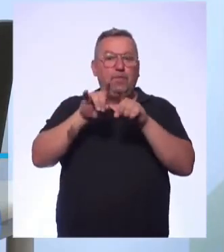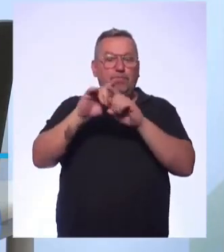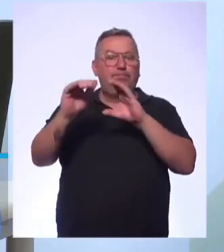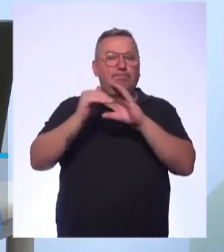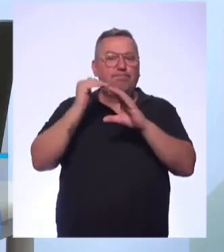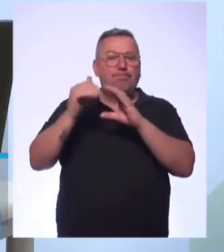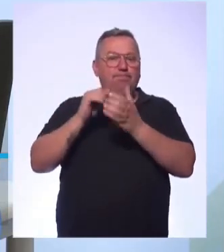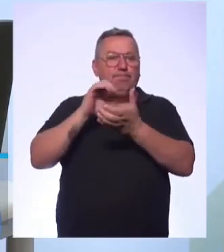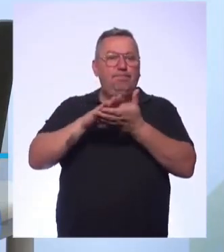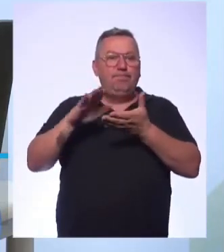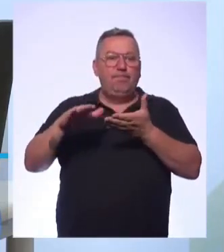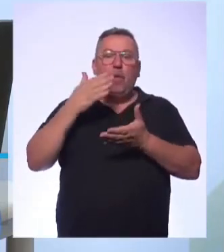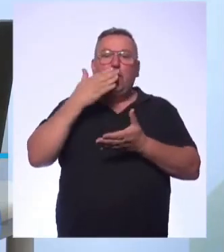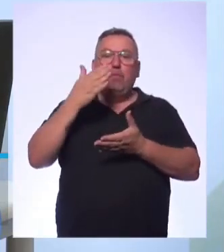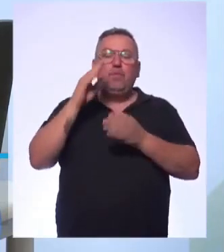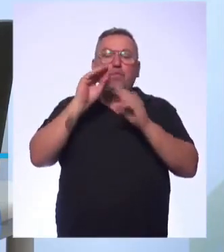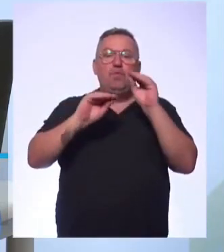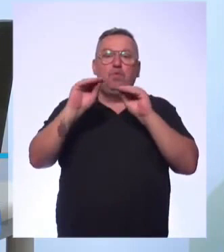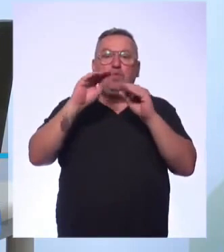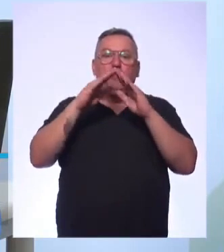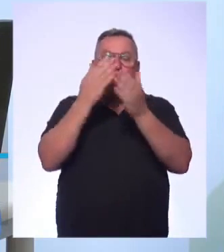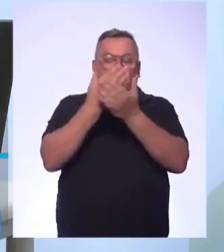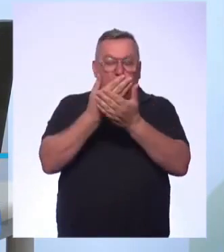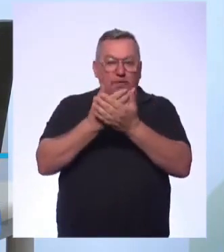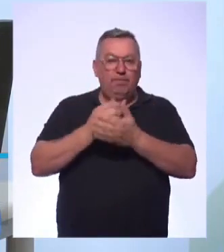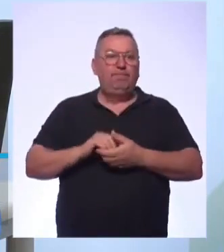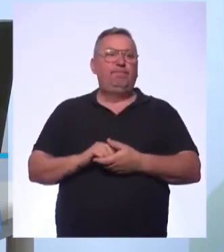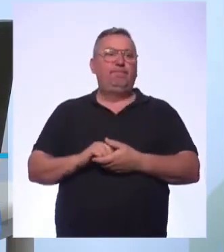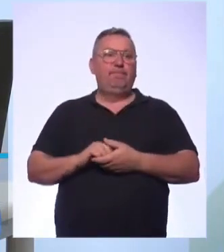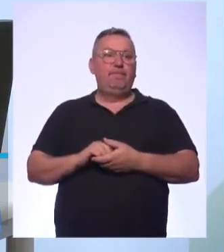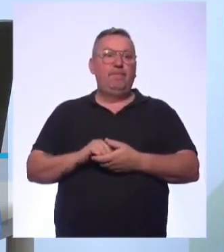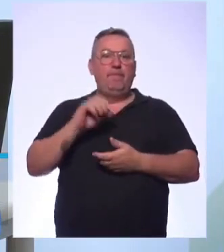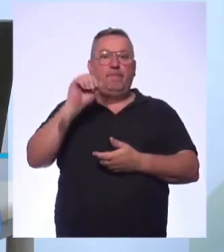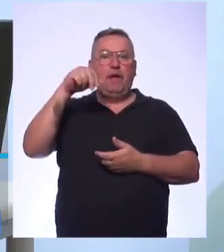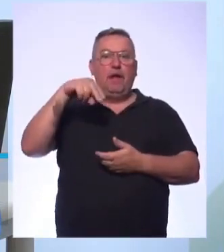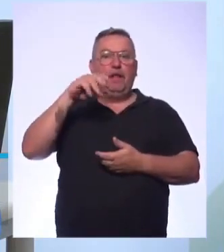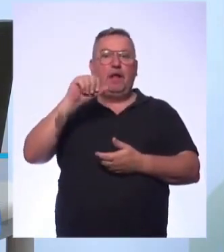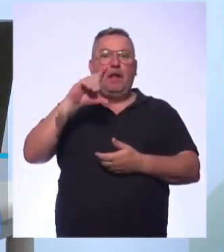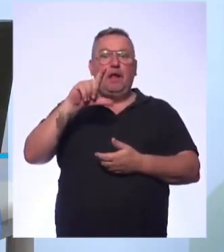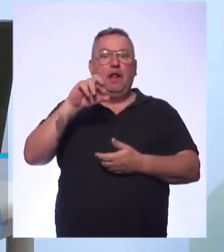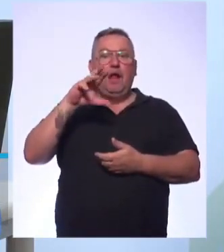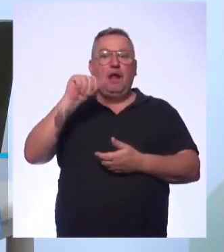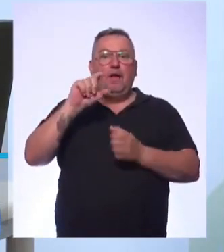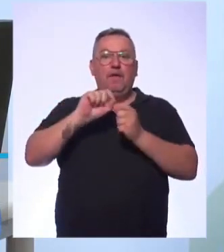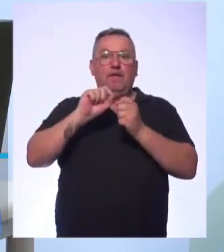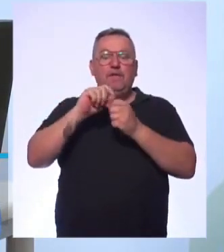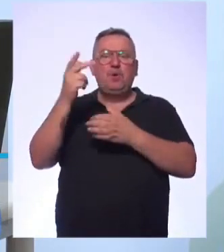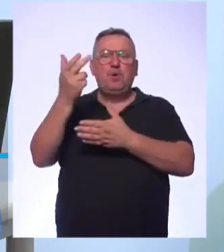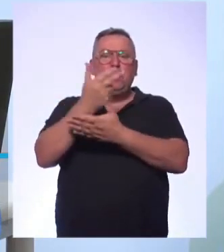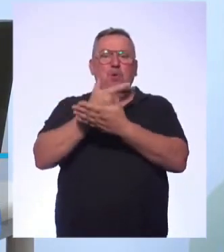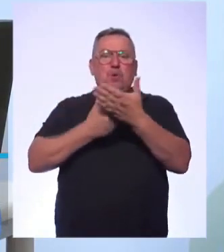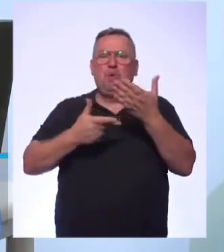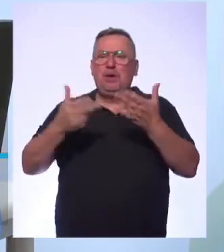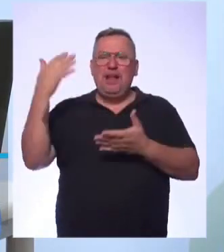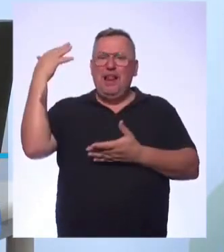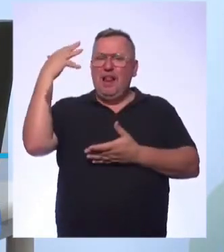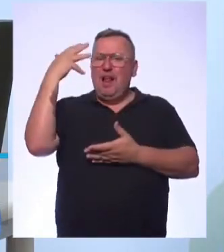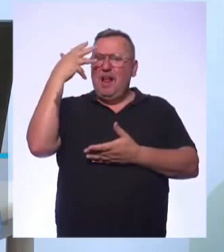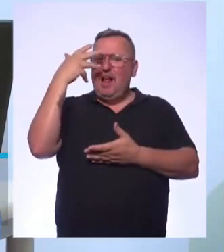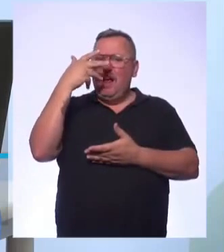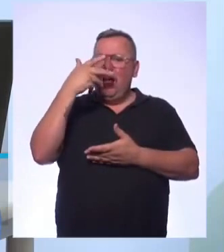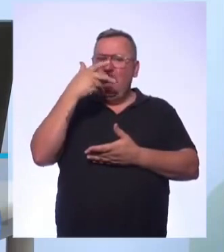algumas atividades, pediu para a gente mandar um beijo para a escola. Beijos. A Ana Clara fez uma gravura linda, linda, linda, que eu, inclusive,